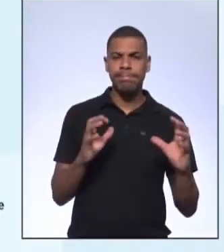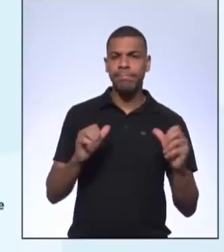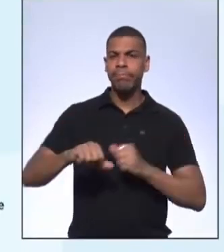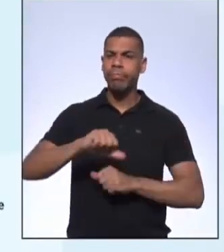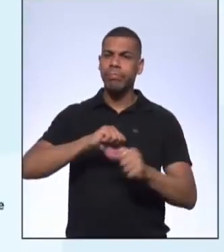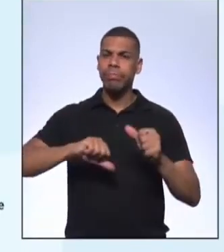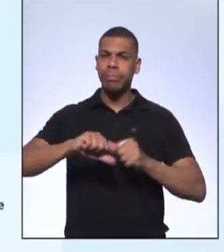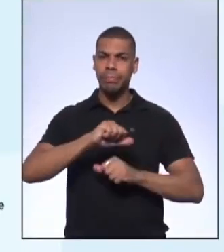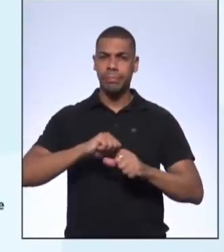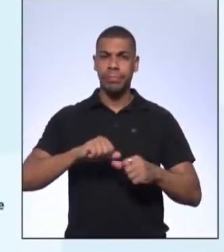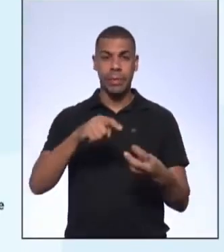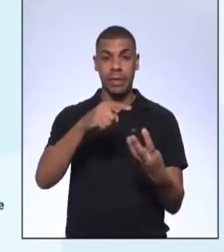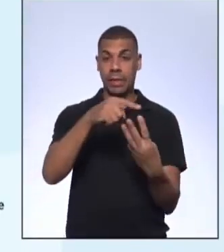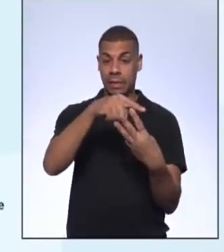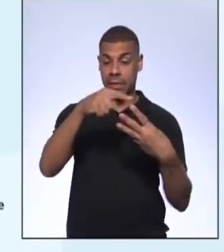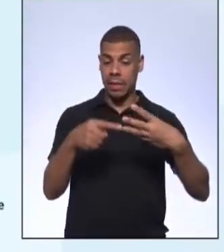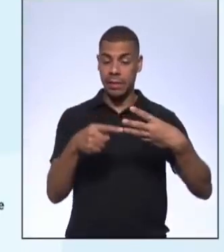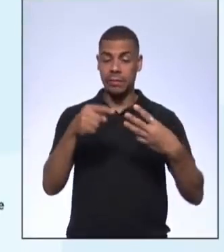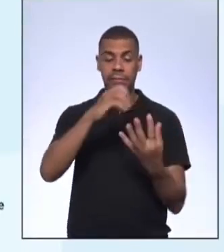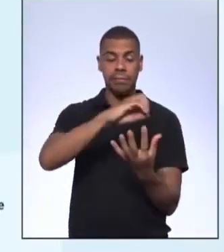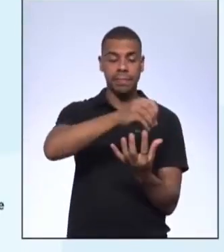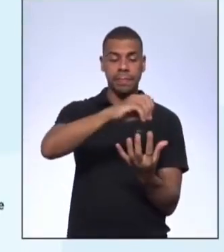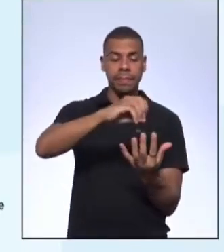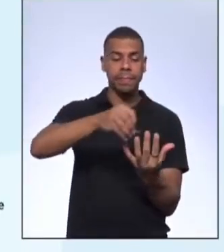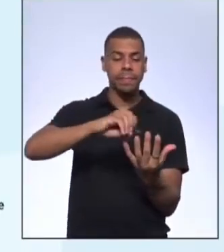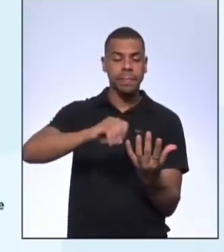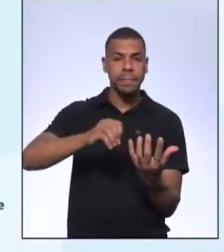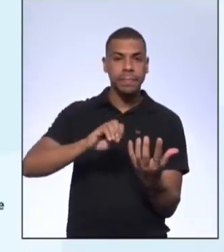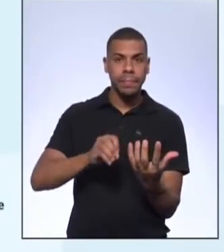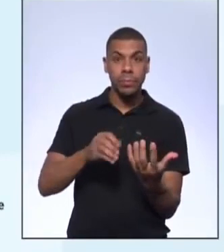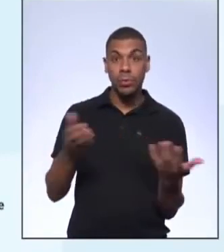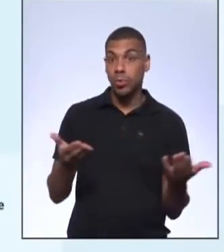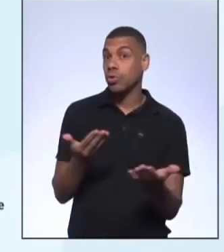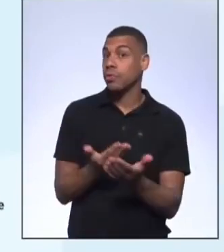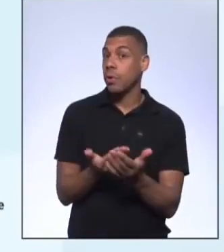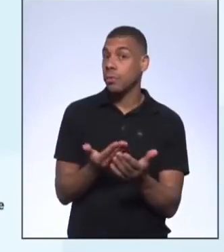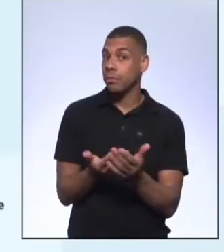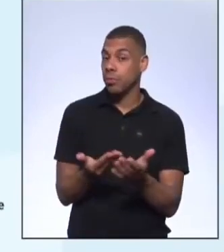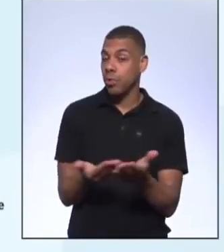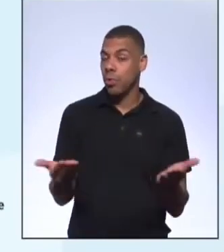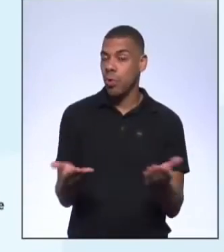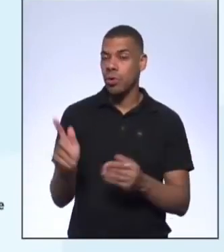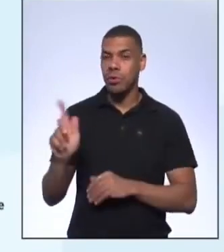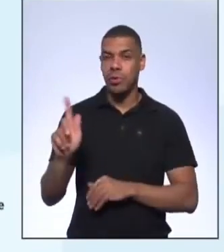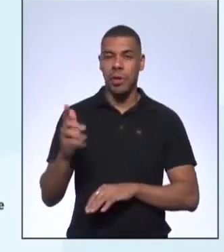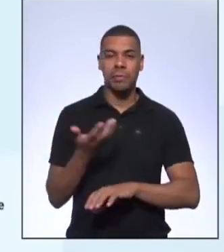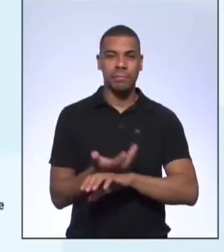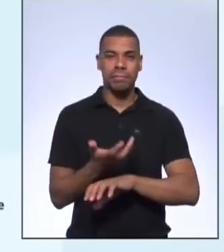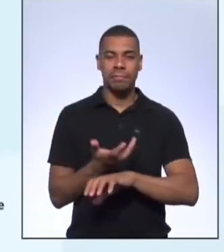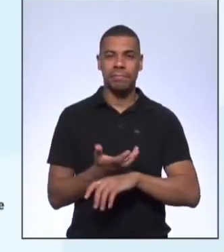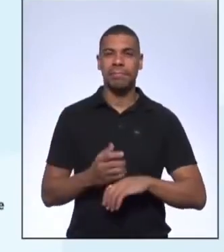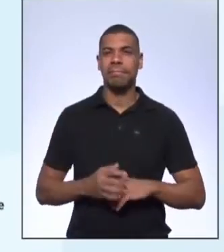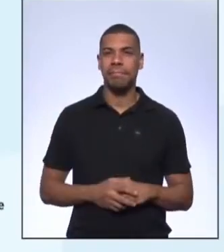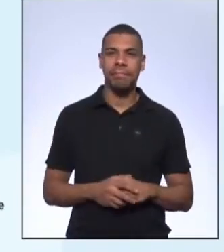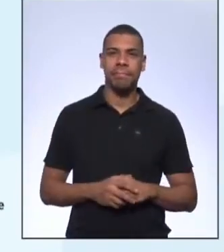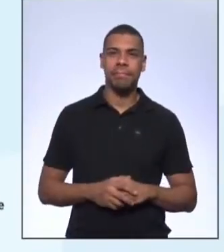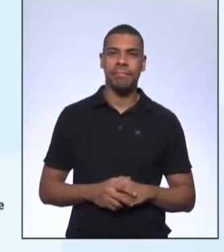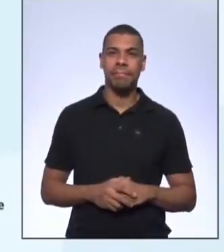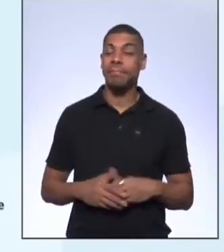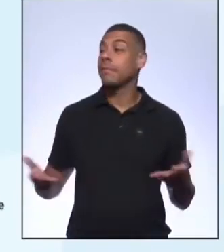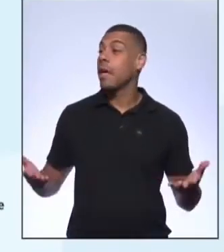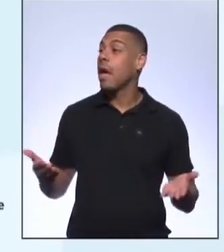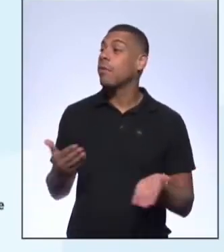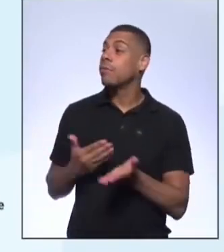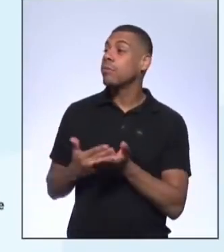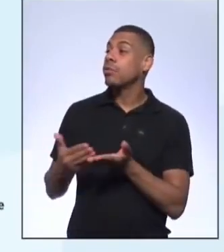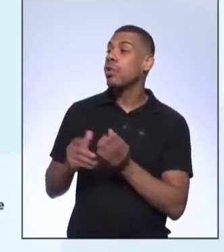territoriais na Oceania, na Europa e na Ásia, né? O que nós vamos estudar no dia de hoje. E aí, professora, nós vamos